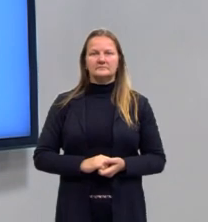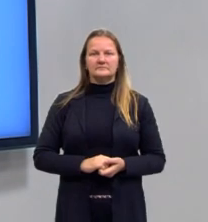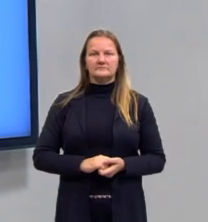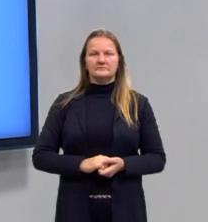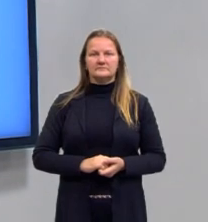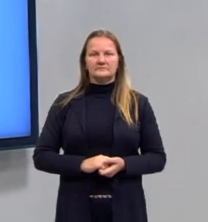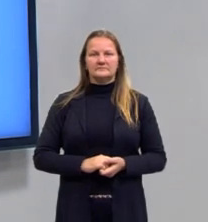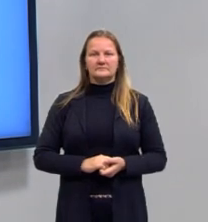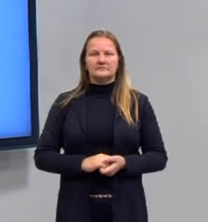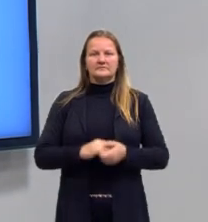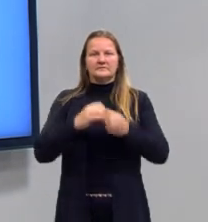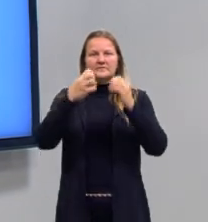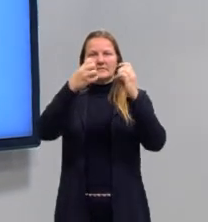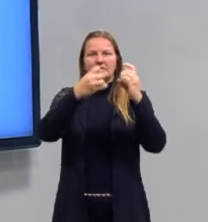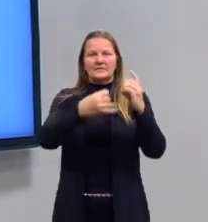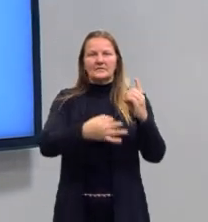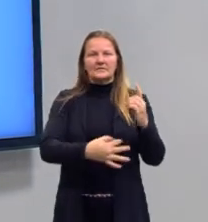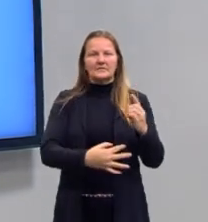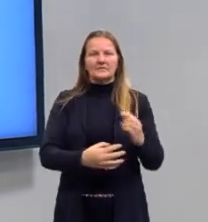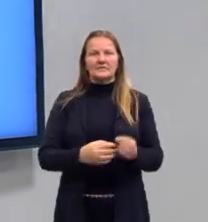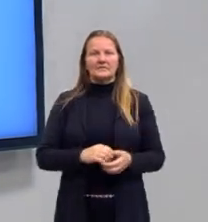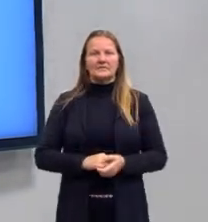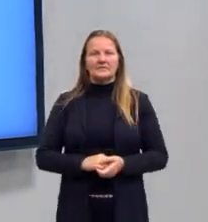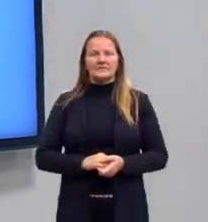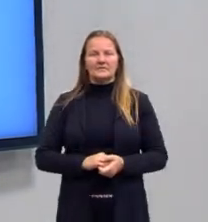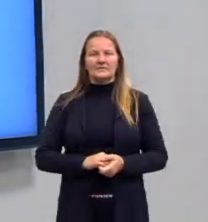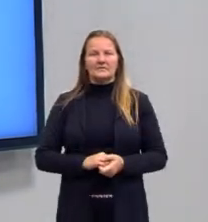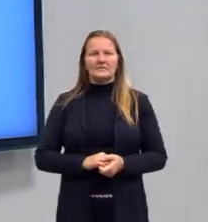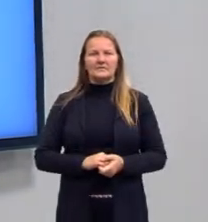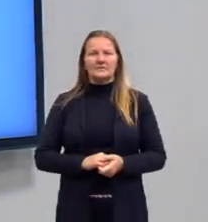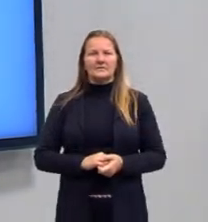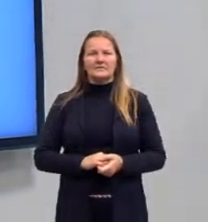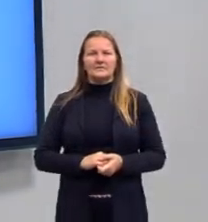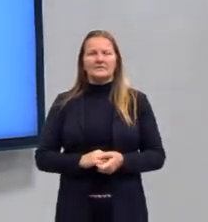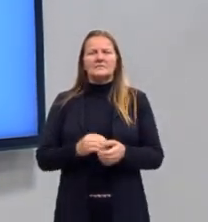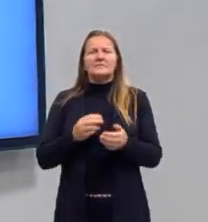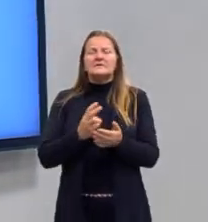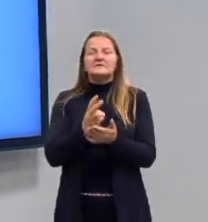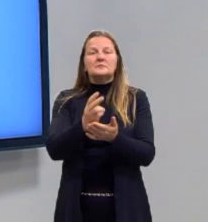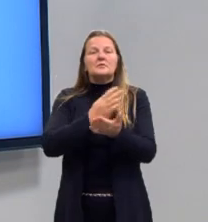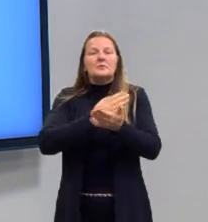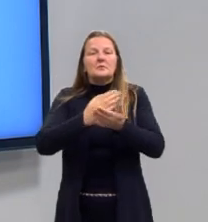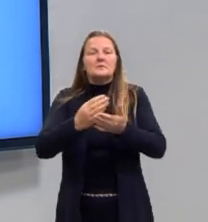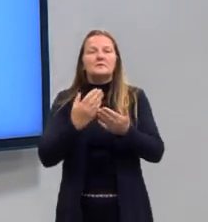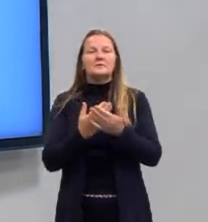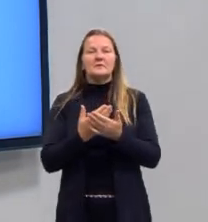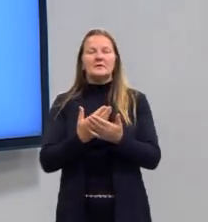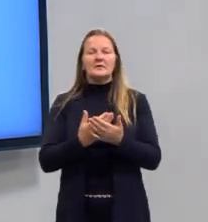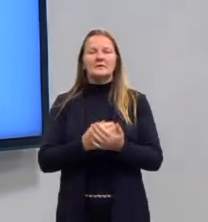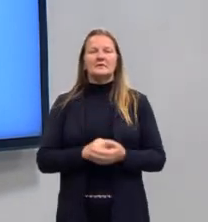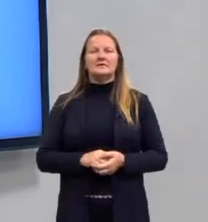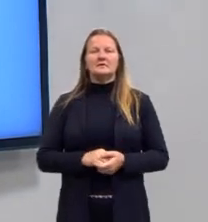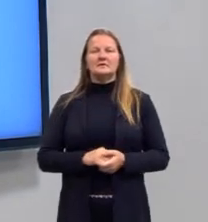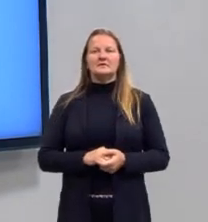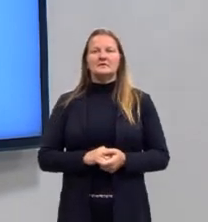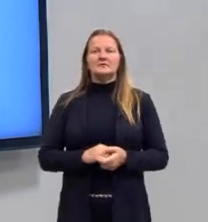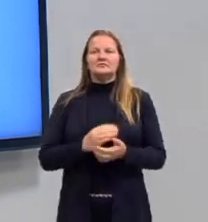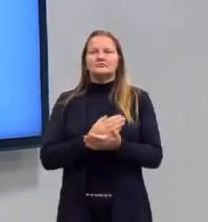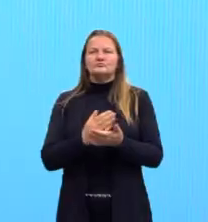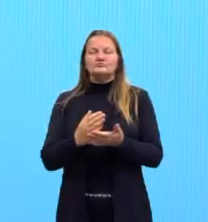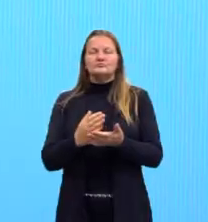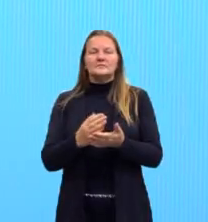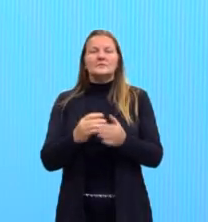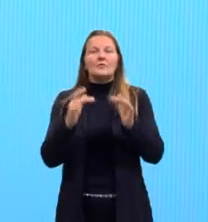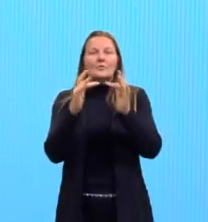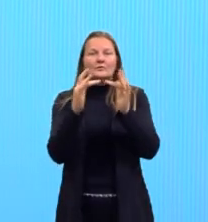certo então é isso que eu descrevi para você sou eu toda toda início de aula tu já sabe como é que é o nosso início eu